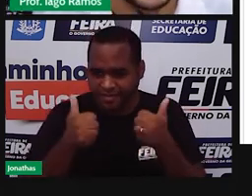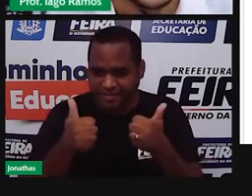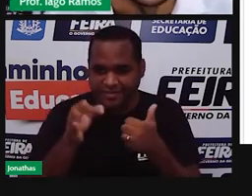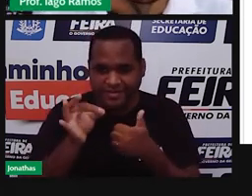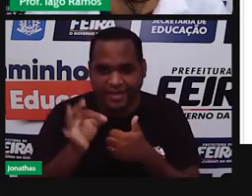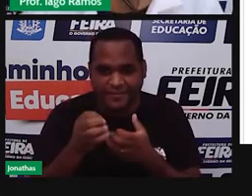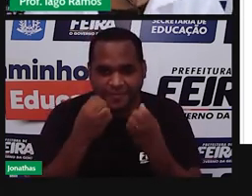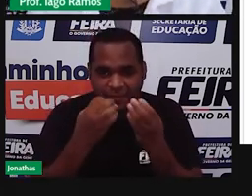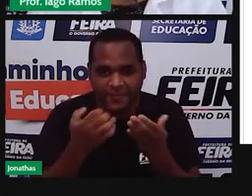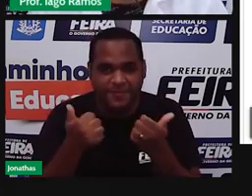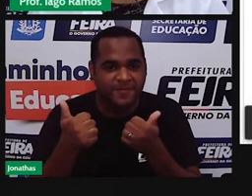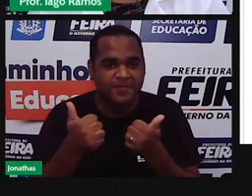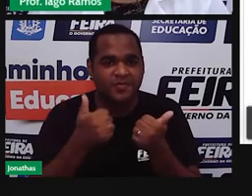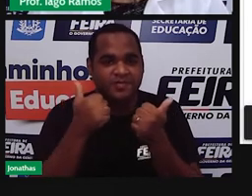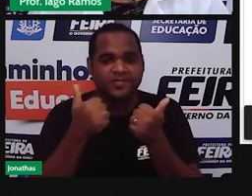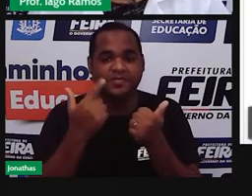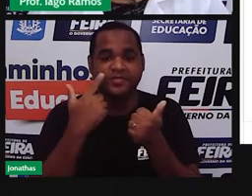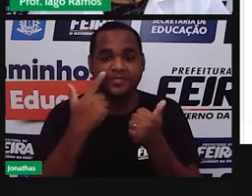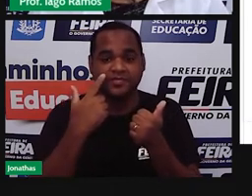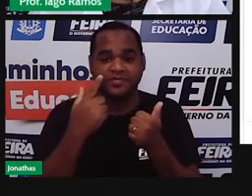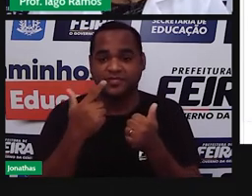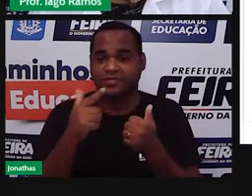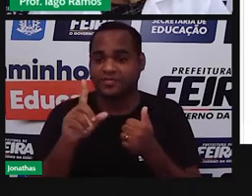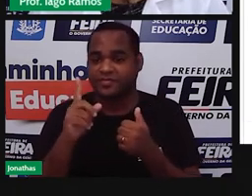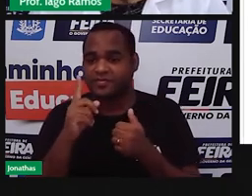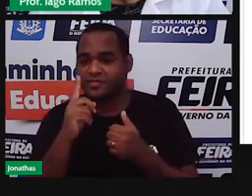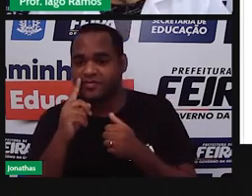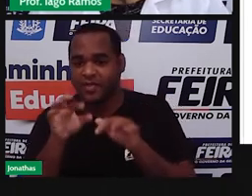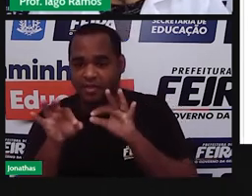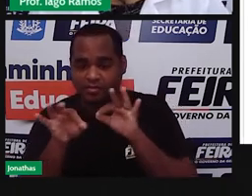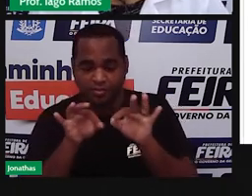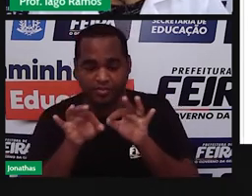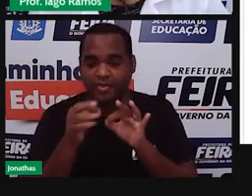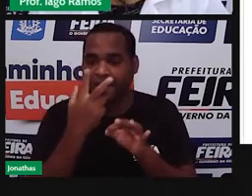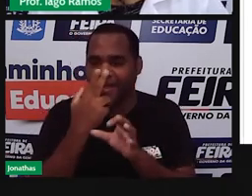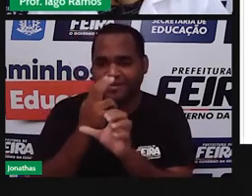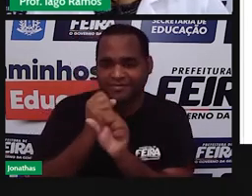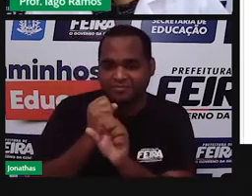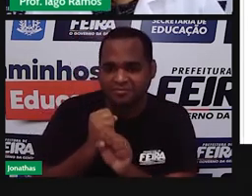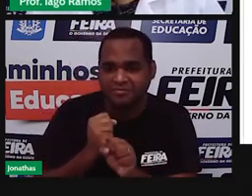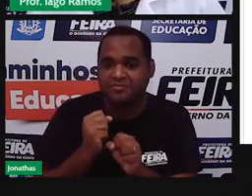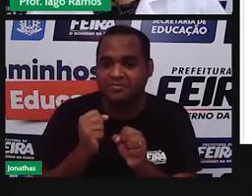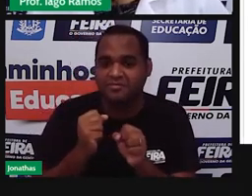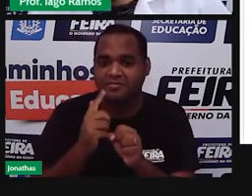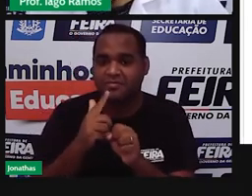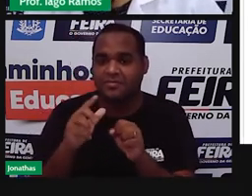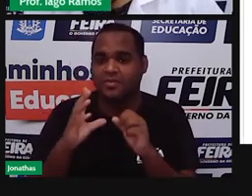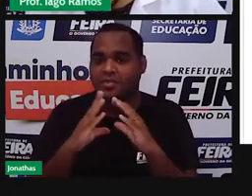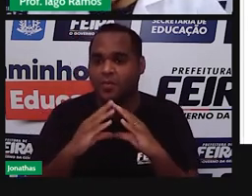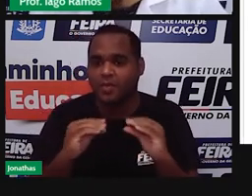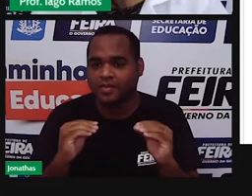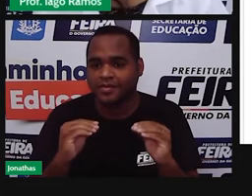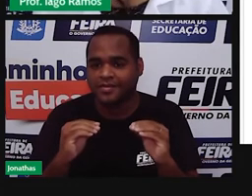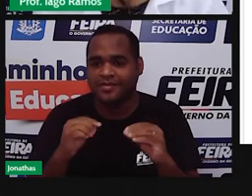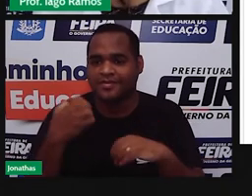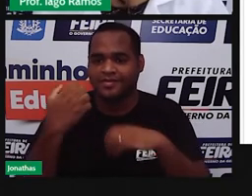Bacana? Bom, deixa eu só corrigir ali, que sumiu. Mas a gente faz